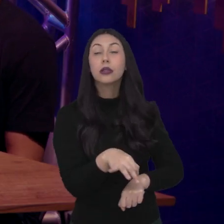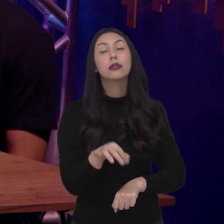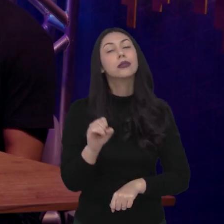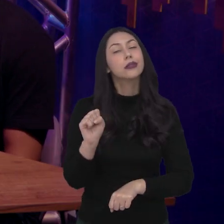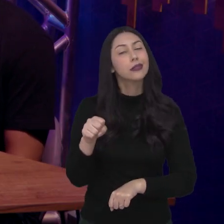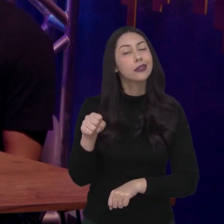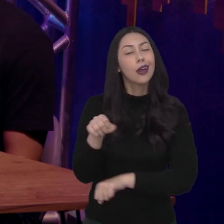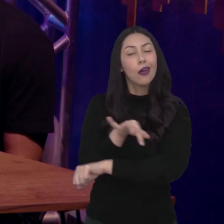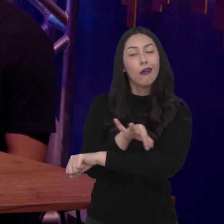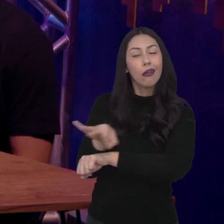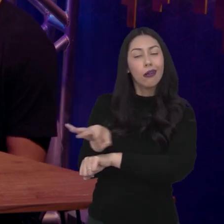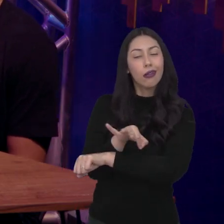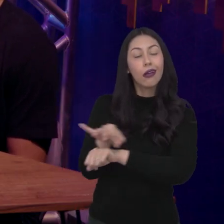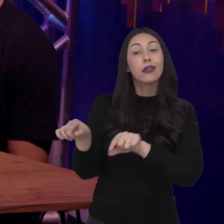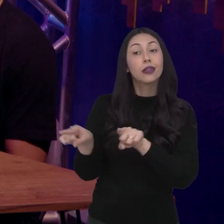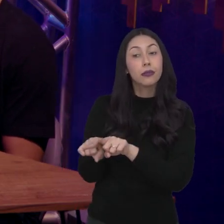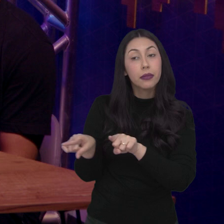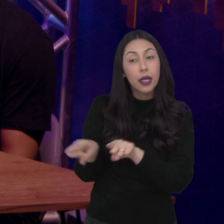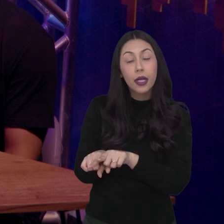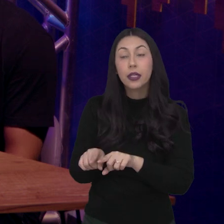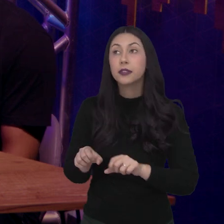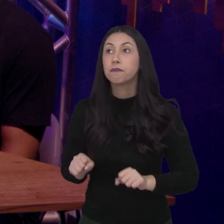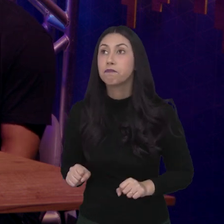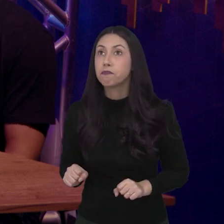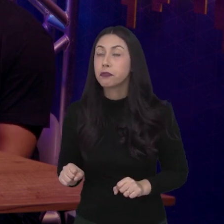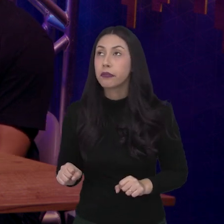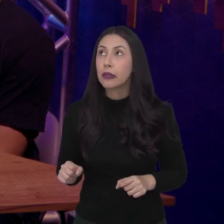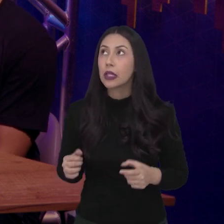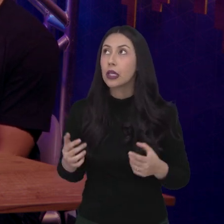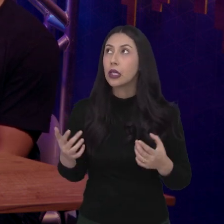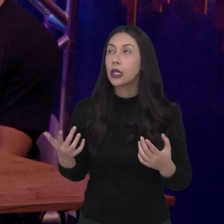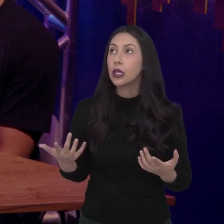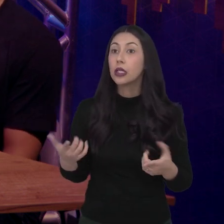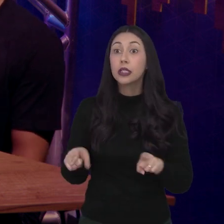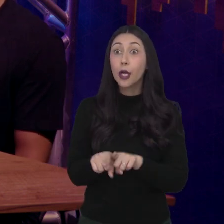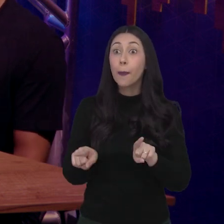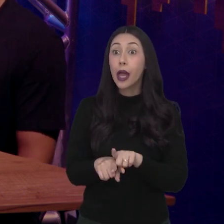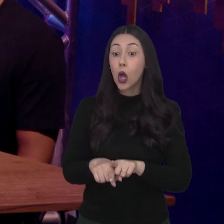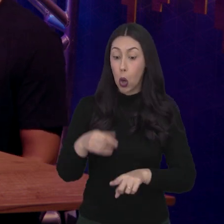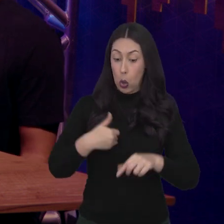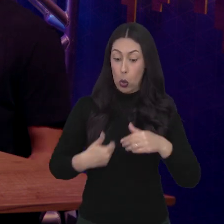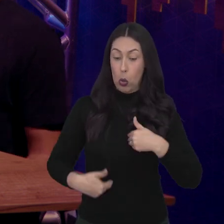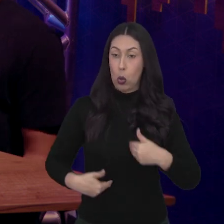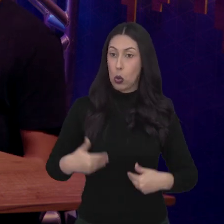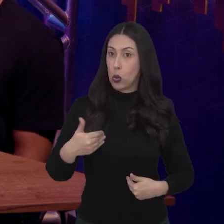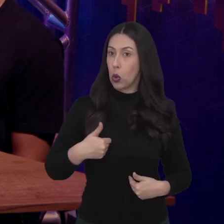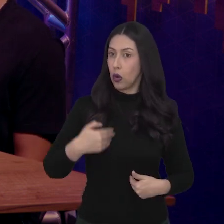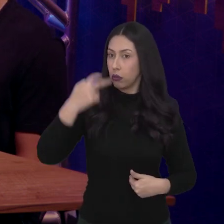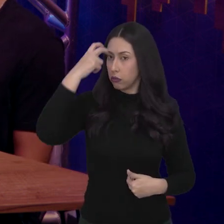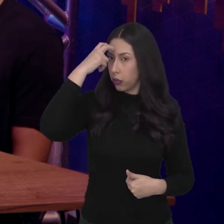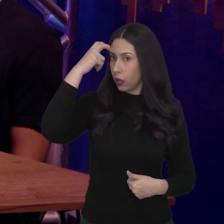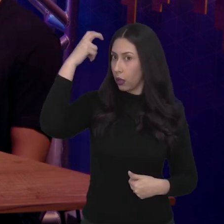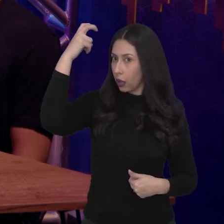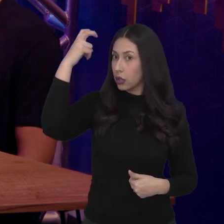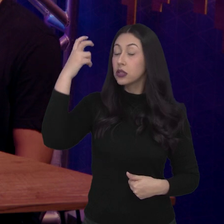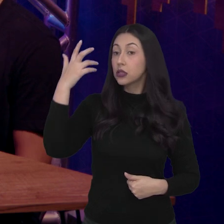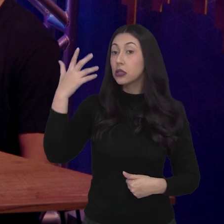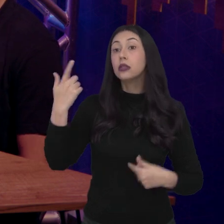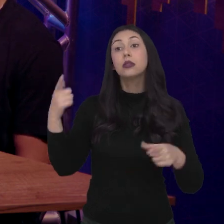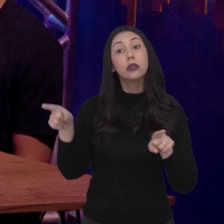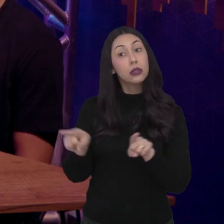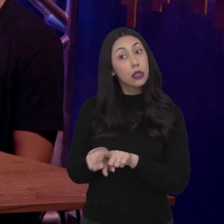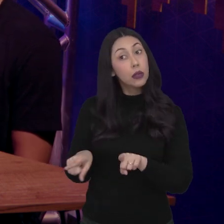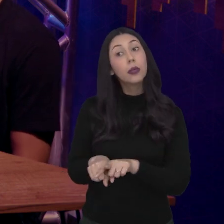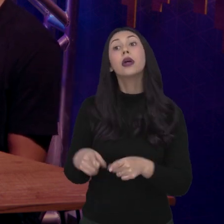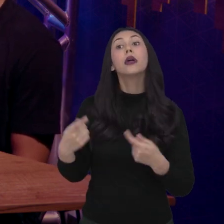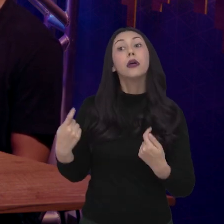O arquiteto, por exemplo. O arquiteto vai precisar dessa inteligência. Tem inteligência do corpo, né? Inteligência corporal. A